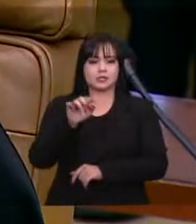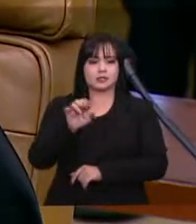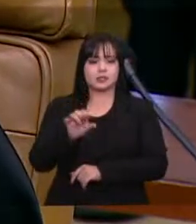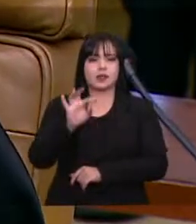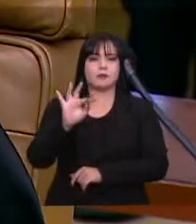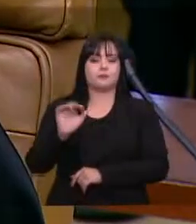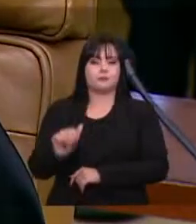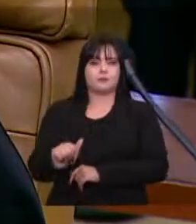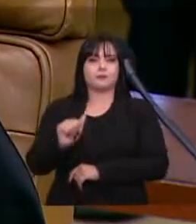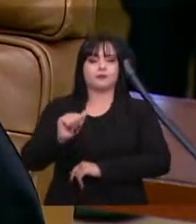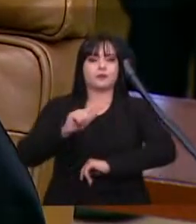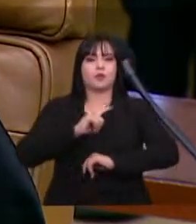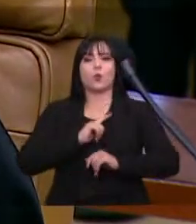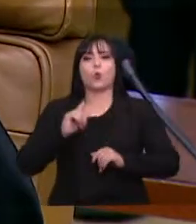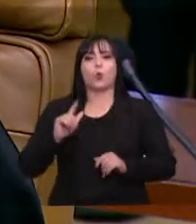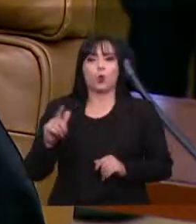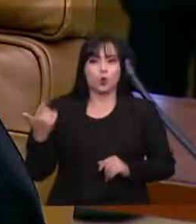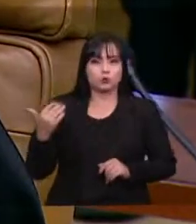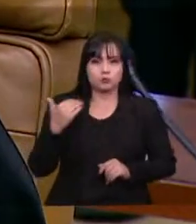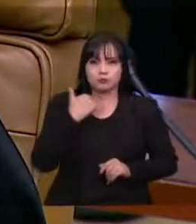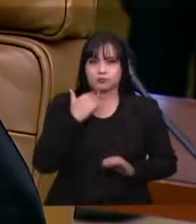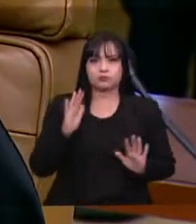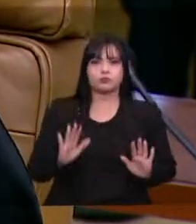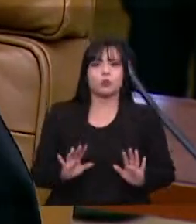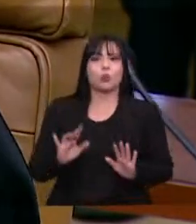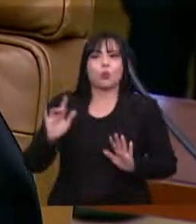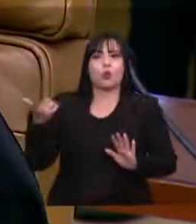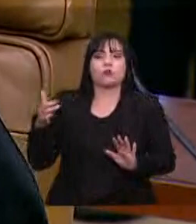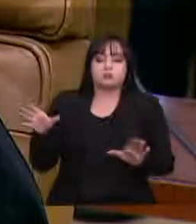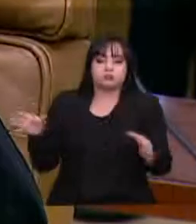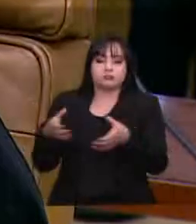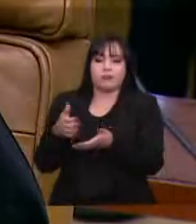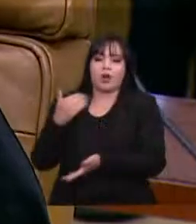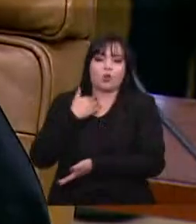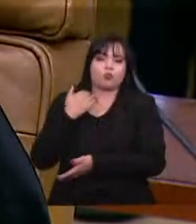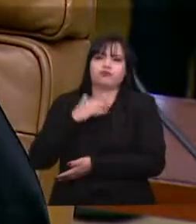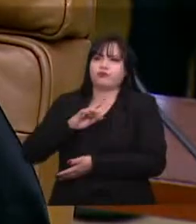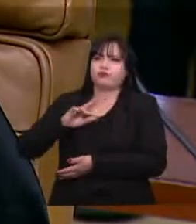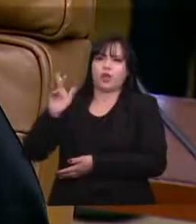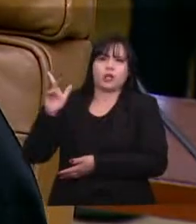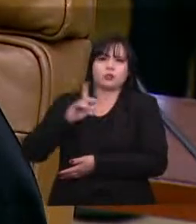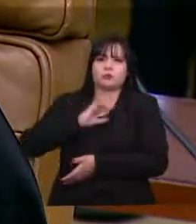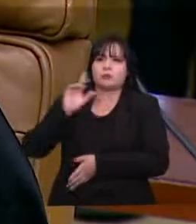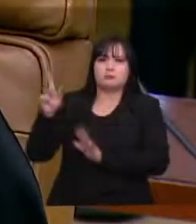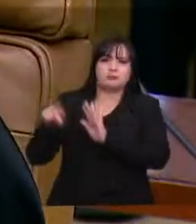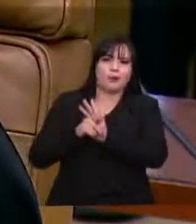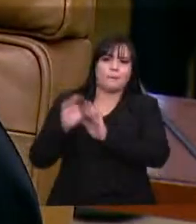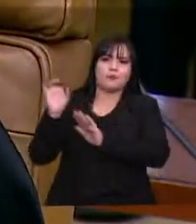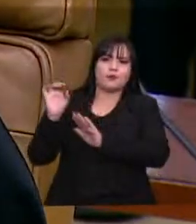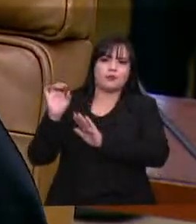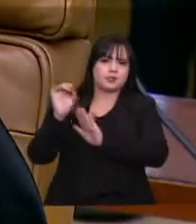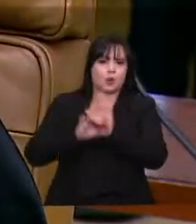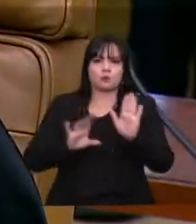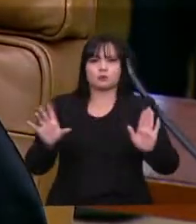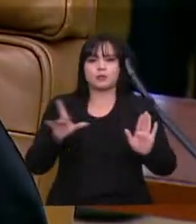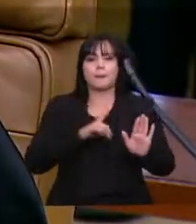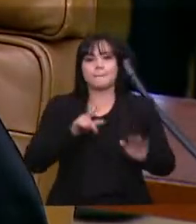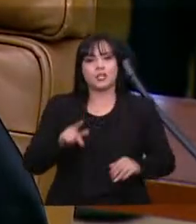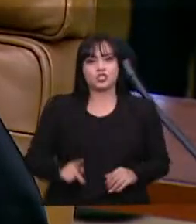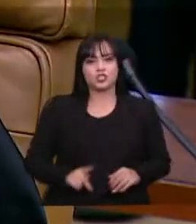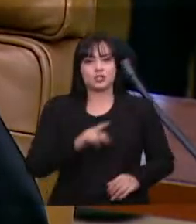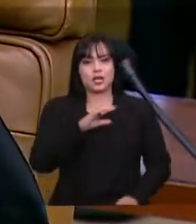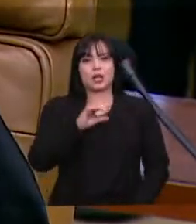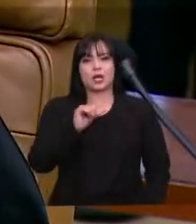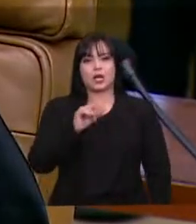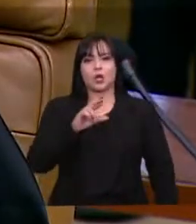novas transferências para uma outra conta numa outra agência de um outro banco oficial mantida por Carolina